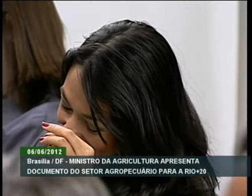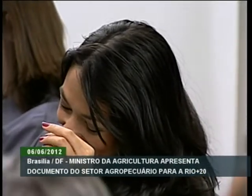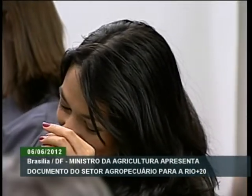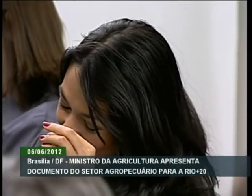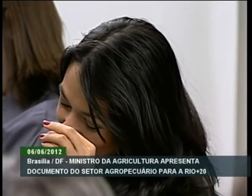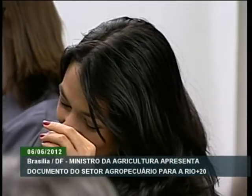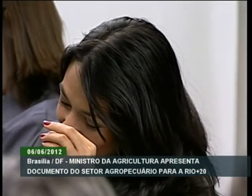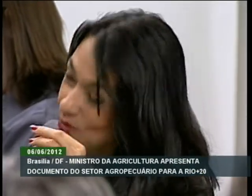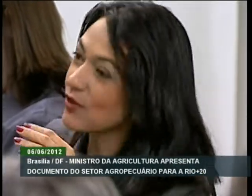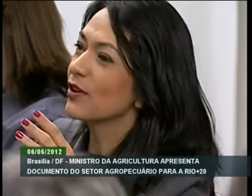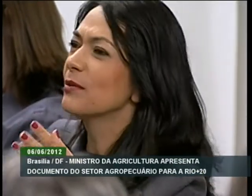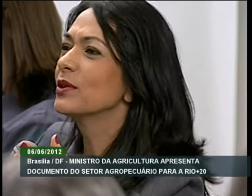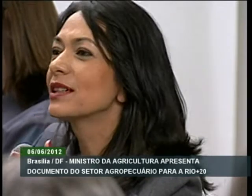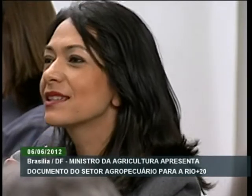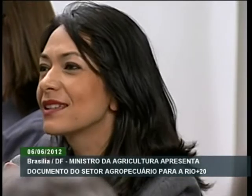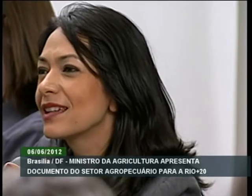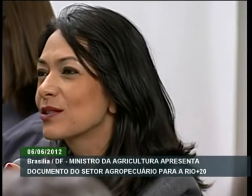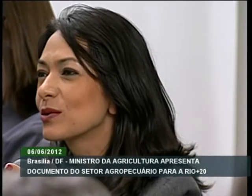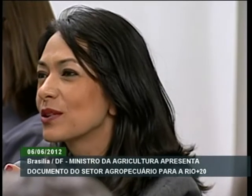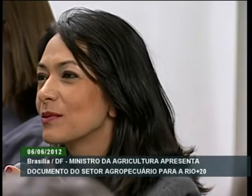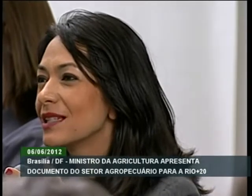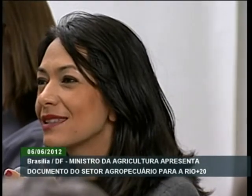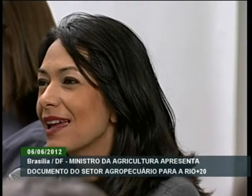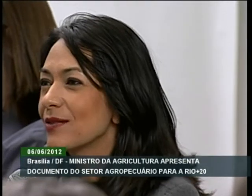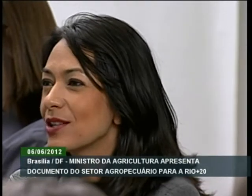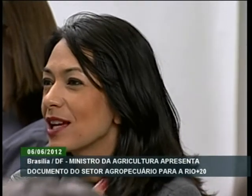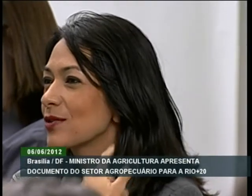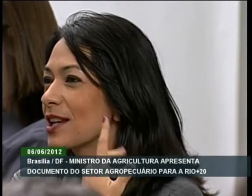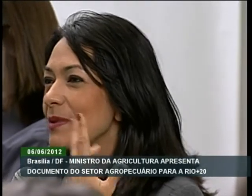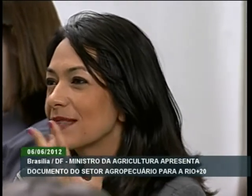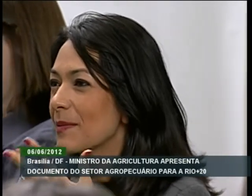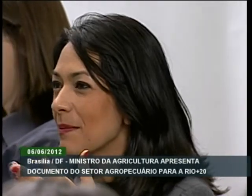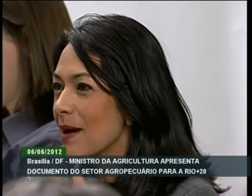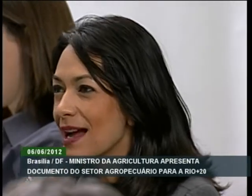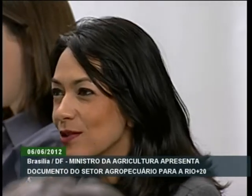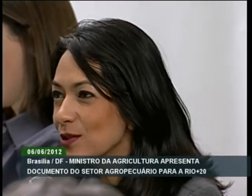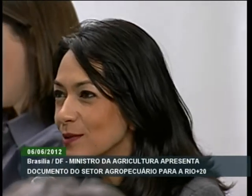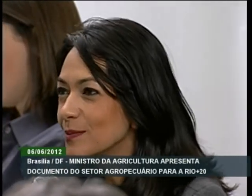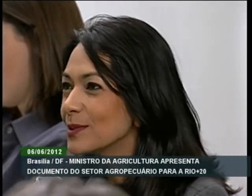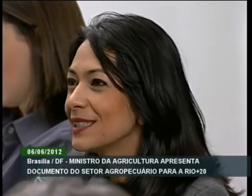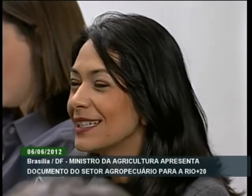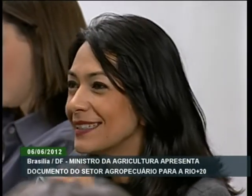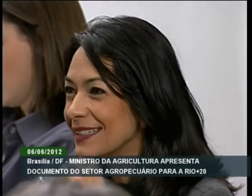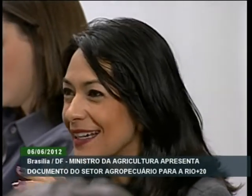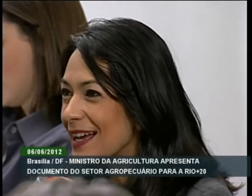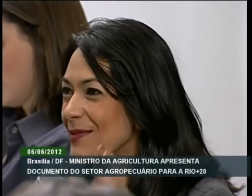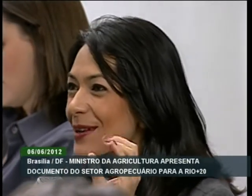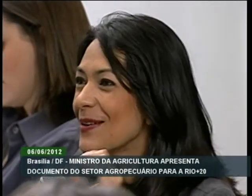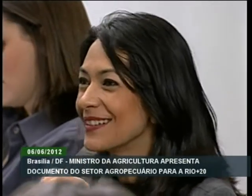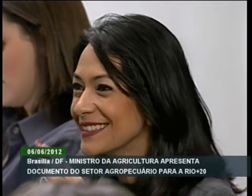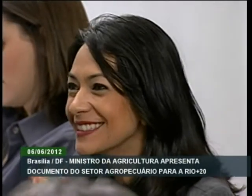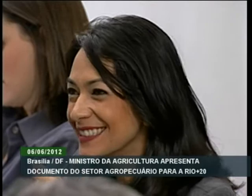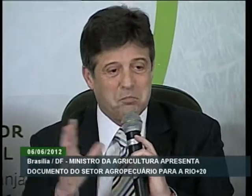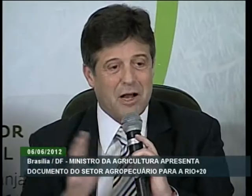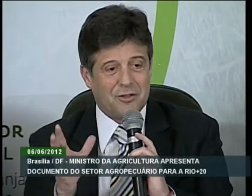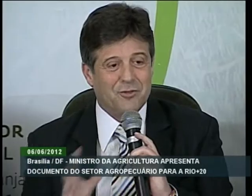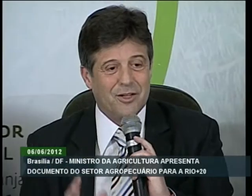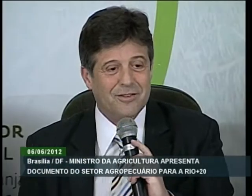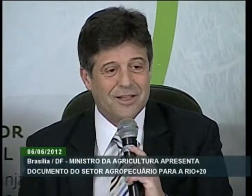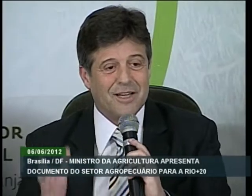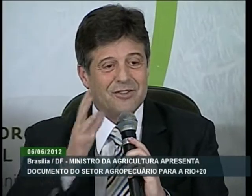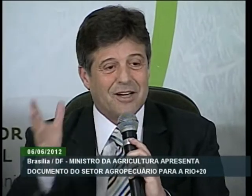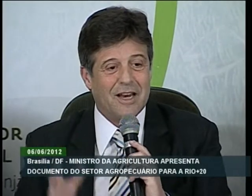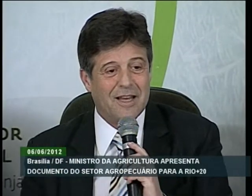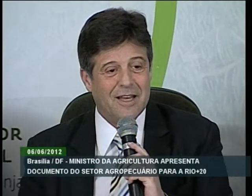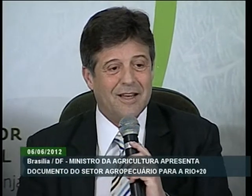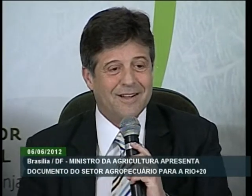eh O senhor falou em mudança né na estrutura do ministério deixá-lo de cabeça para baixo poderia detalhar melhor isso dá um impacto né